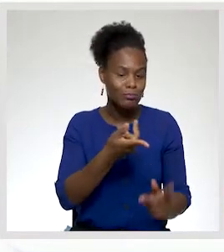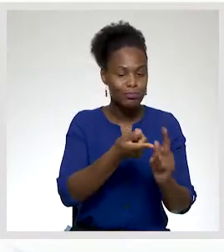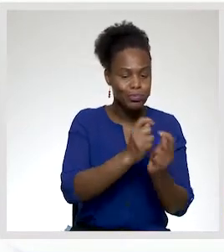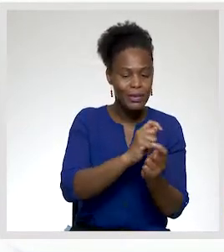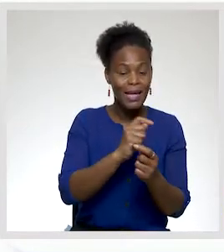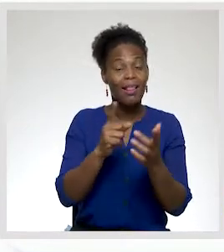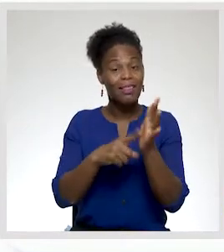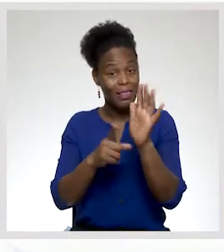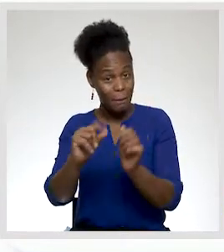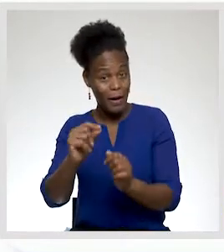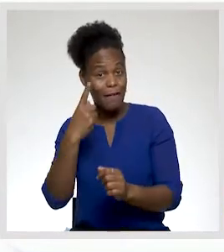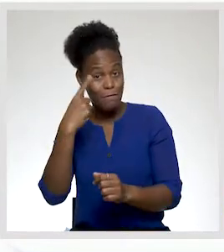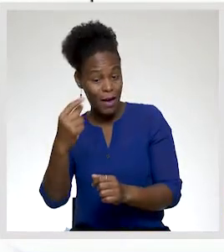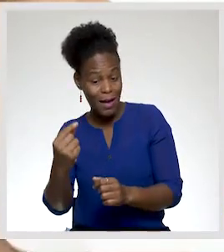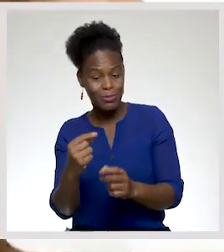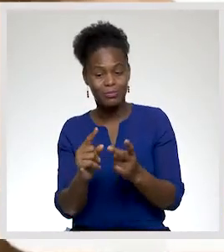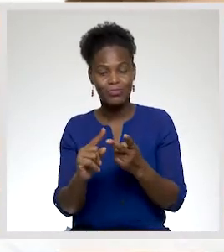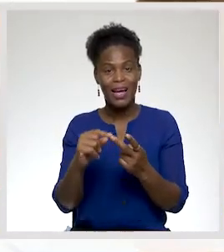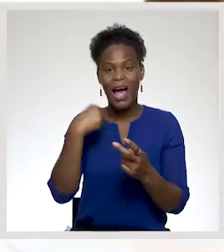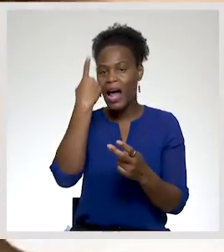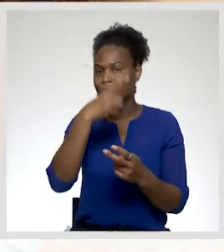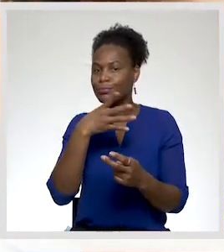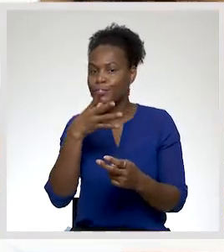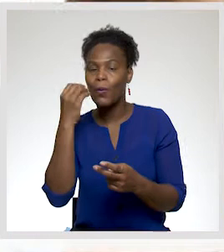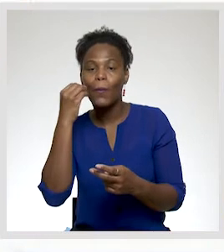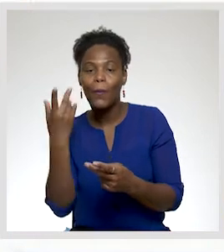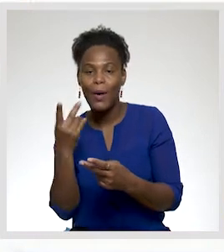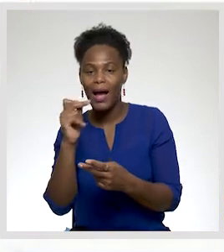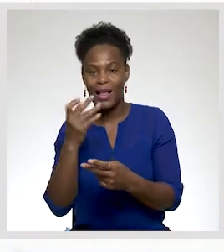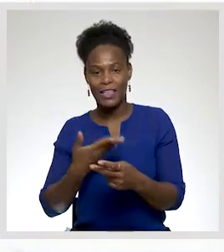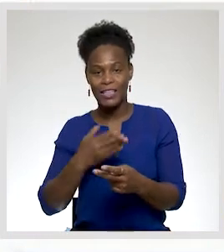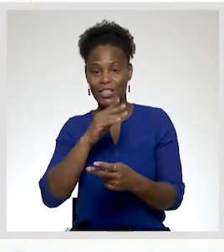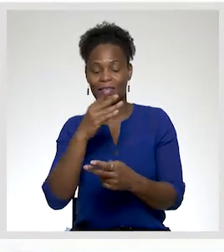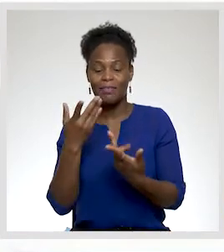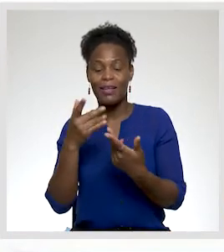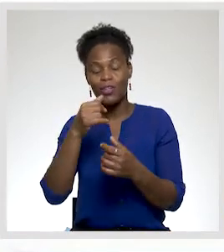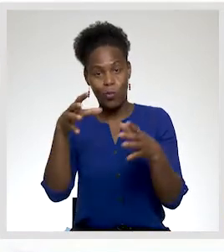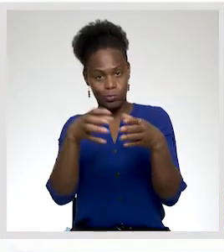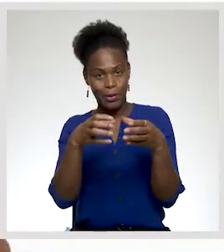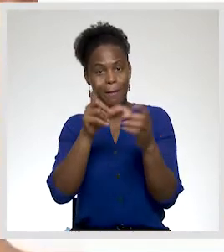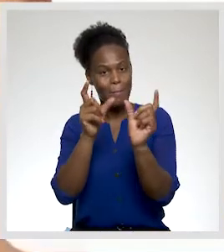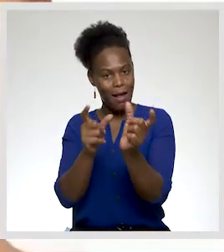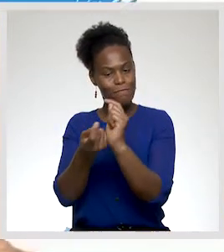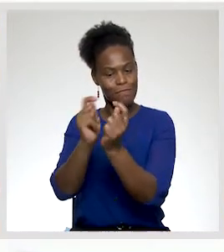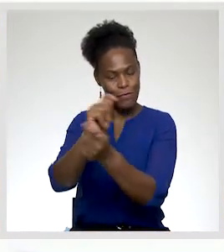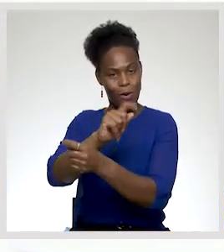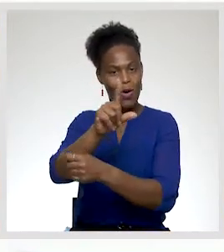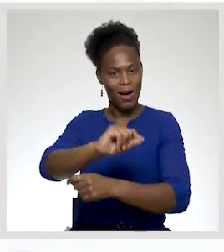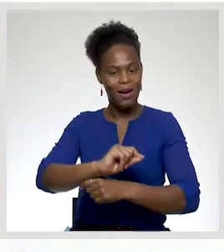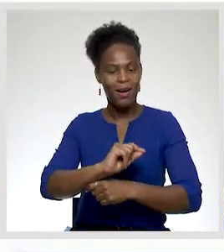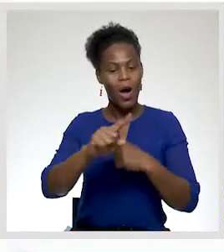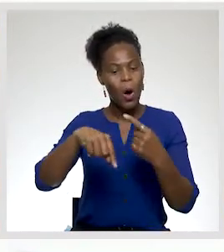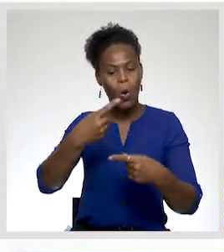os verbos, os adjetivos, são classes com palavras variáveis.